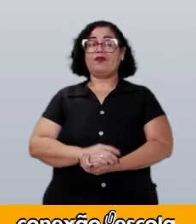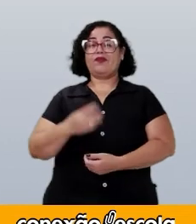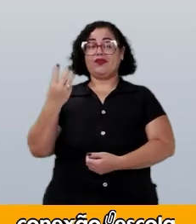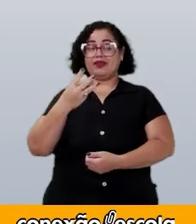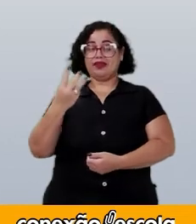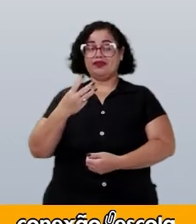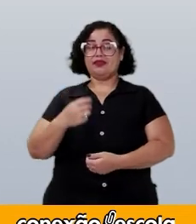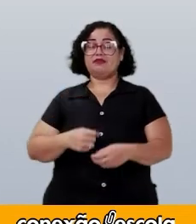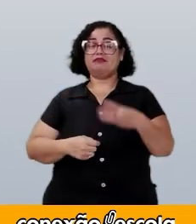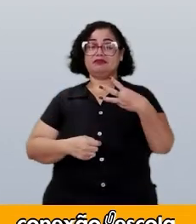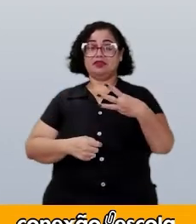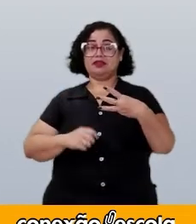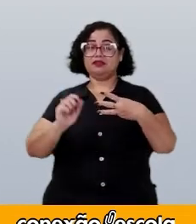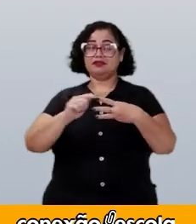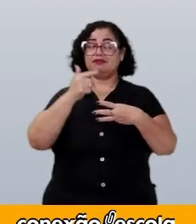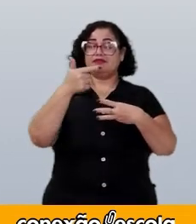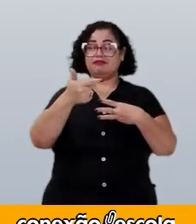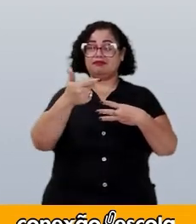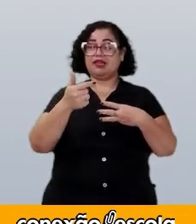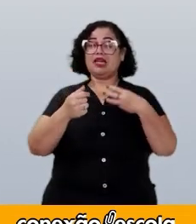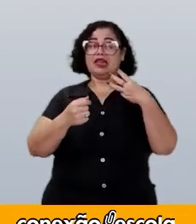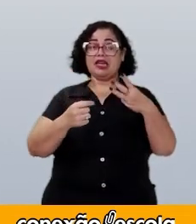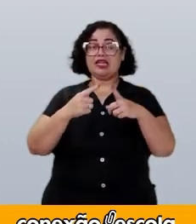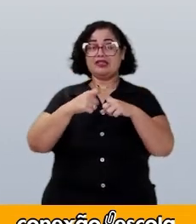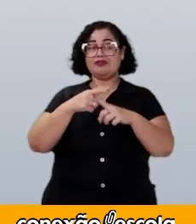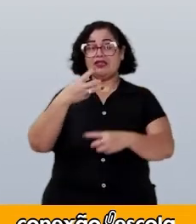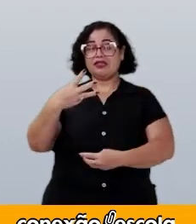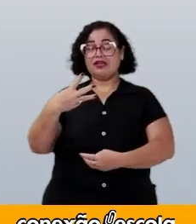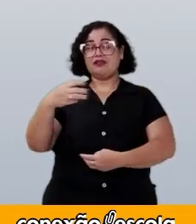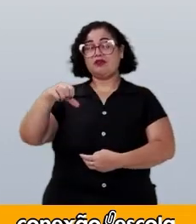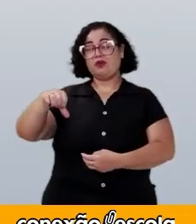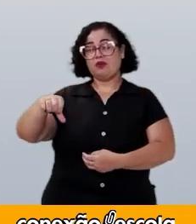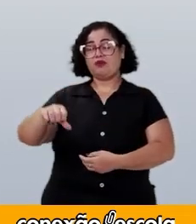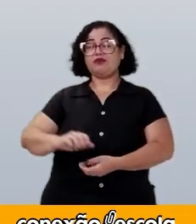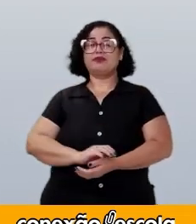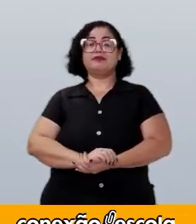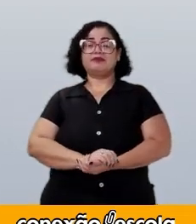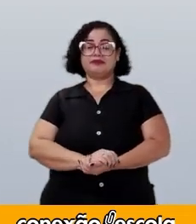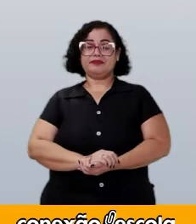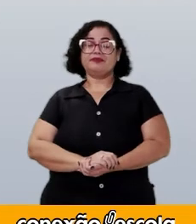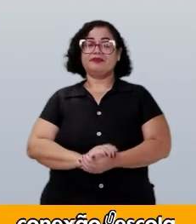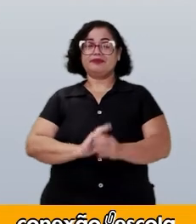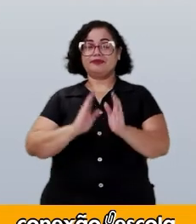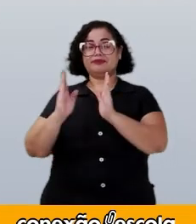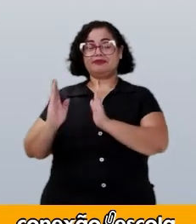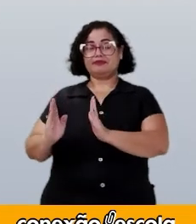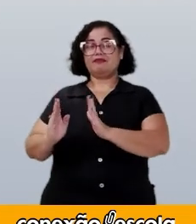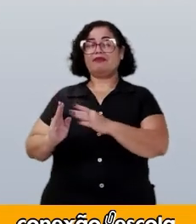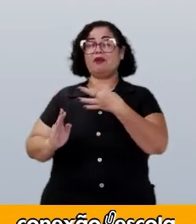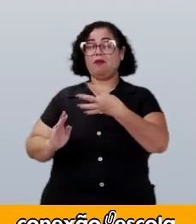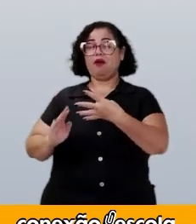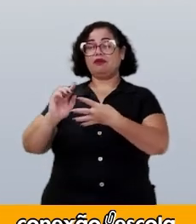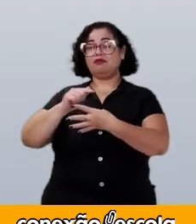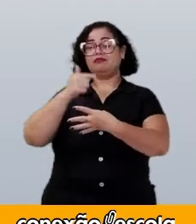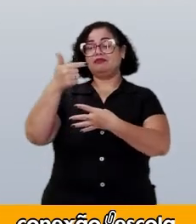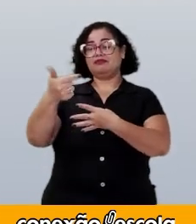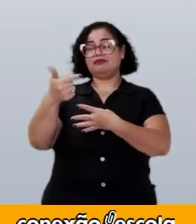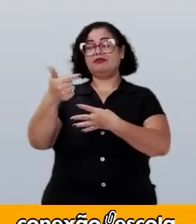imagem, 3 elevado ao quadrado, que é 3 vezes 3, 9. E na outra imagem, 4